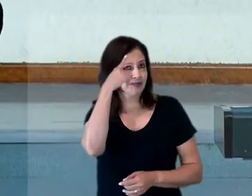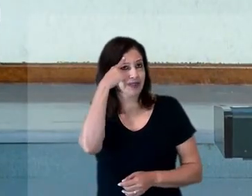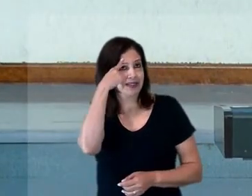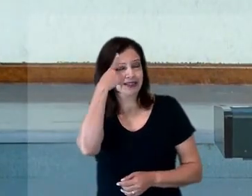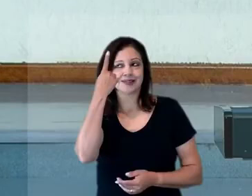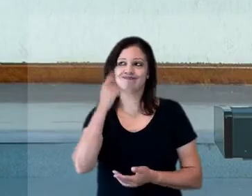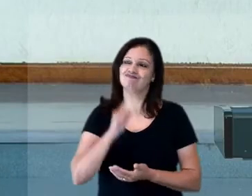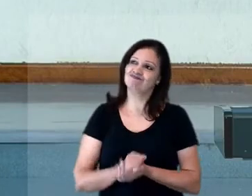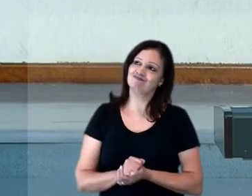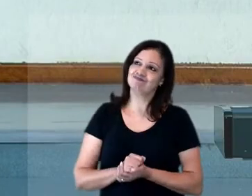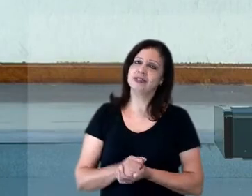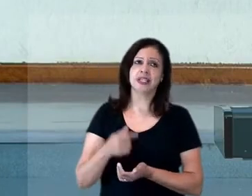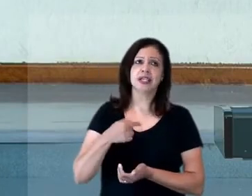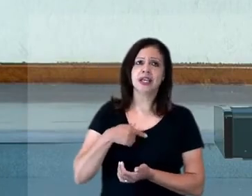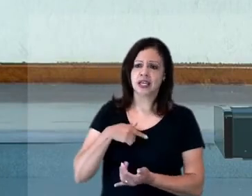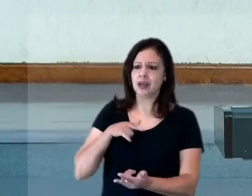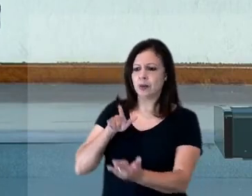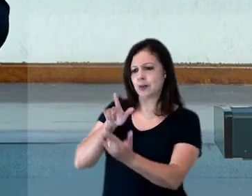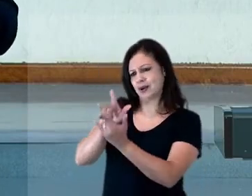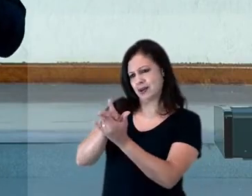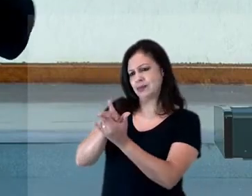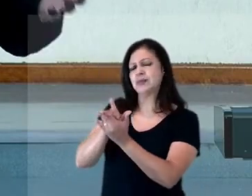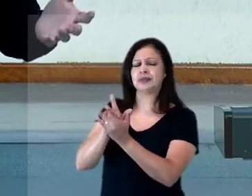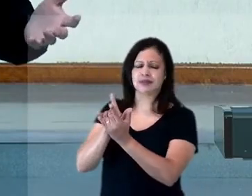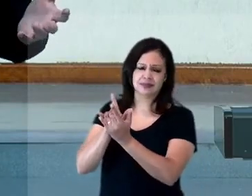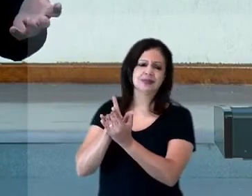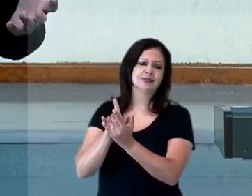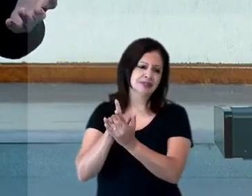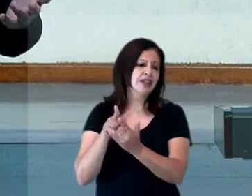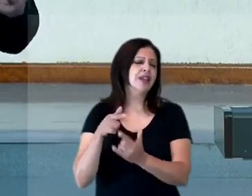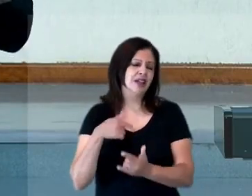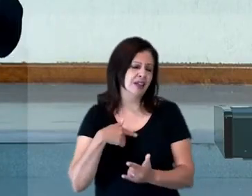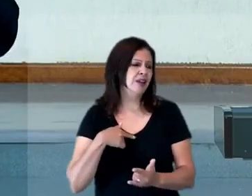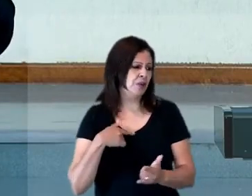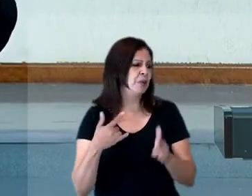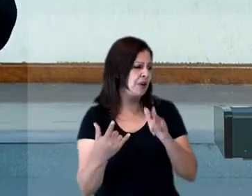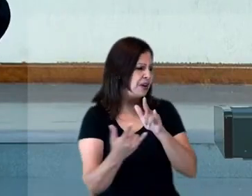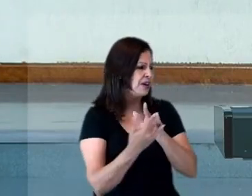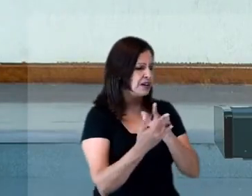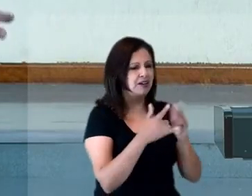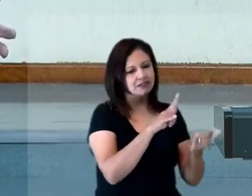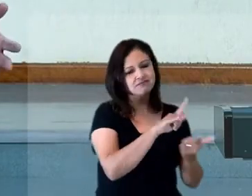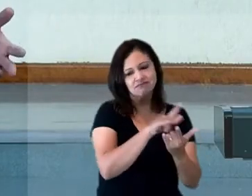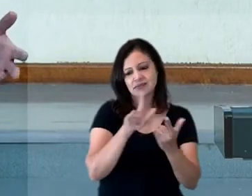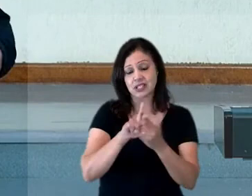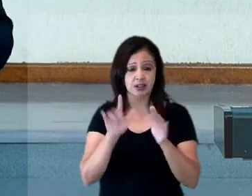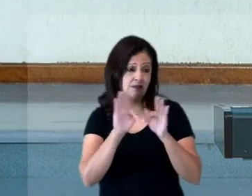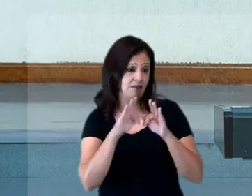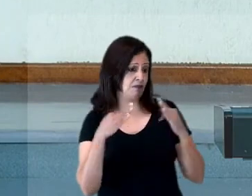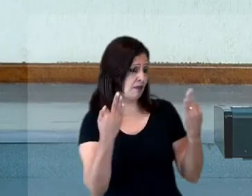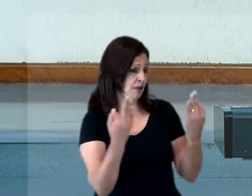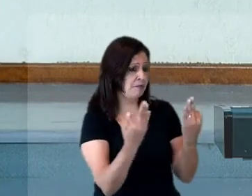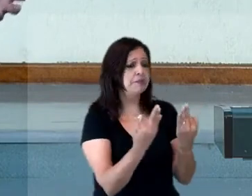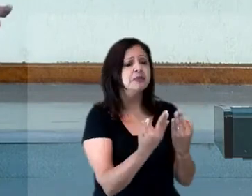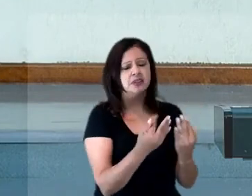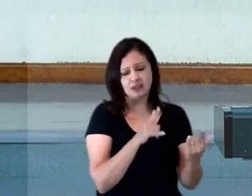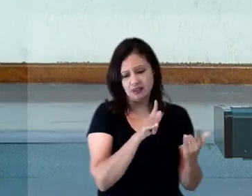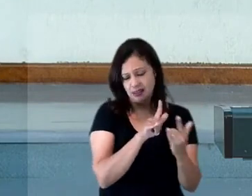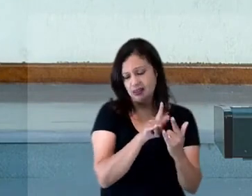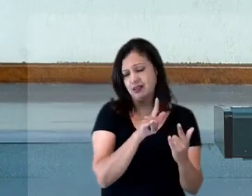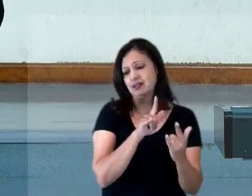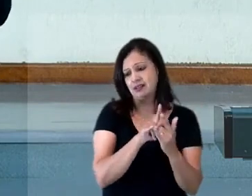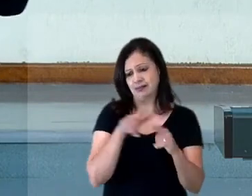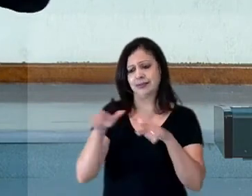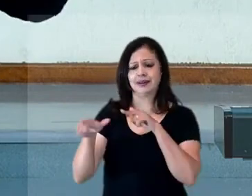eu amo o meu próximo, eu amo o meu irmão, eu amo as pessoas da minha família, as pessoas do meu